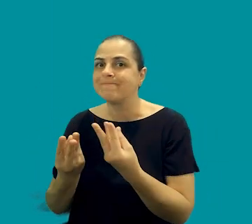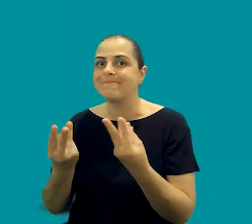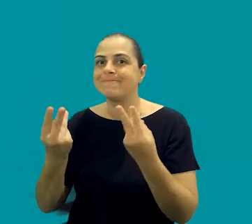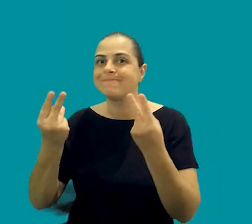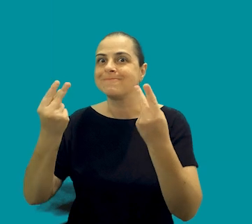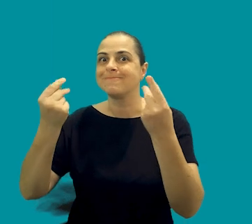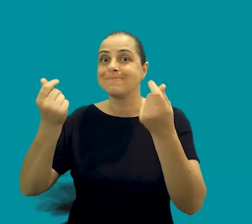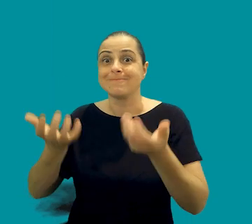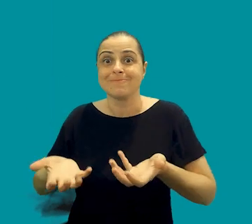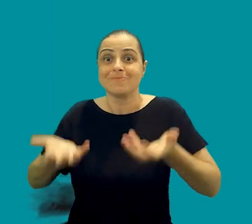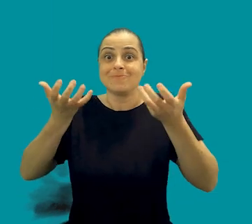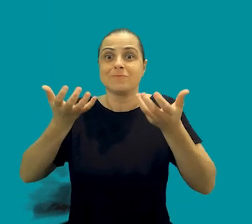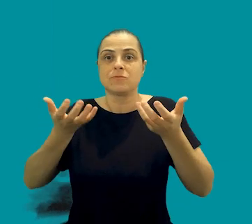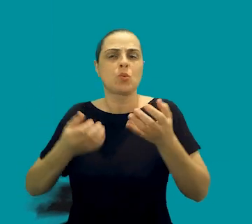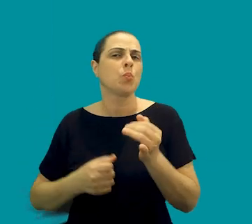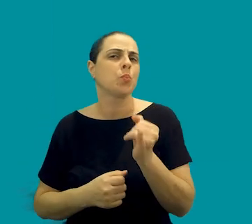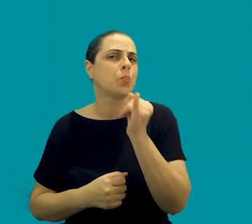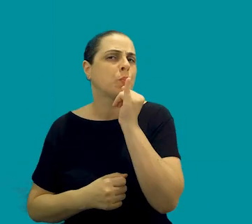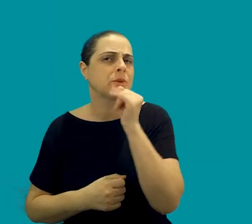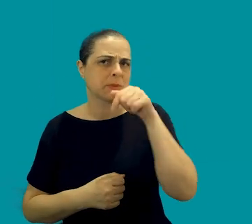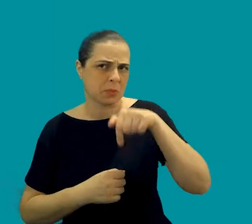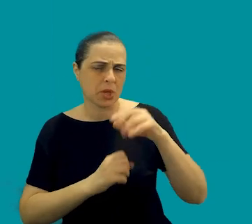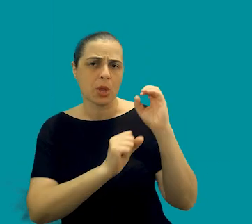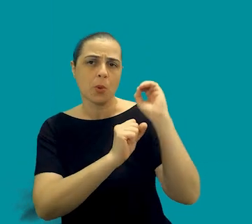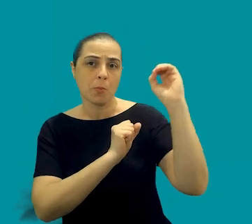empresa. Principalmente em projetos como o do